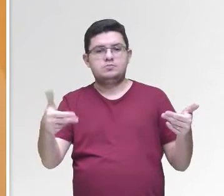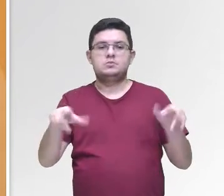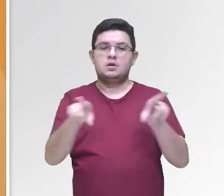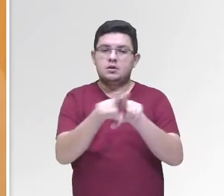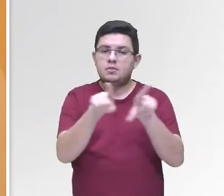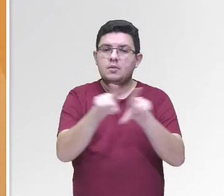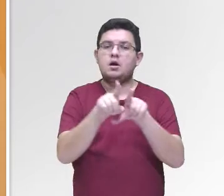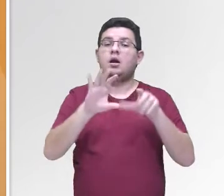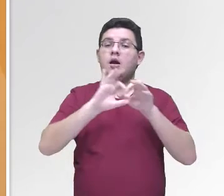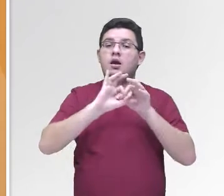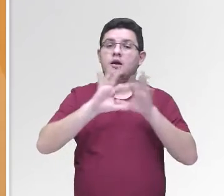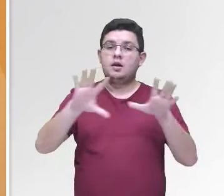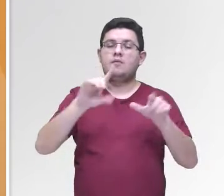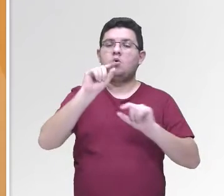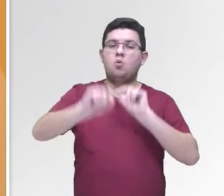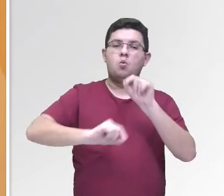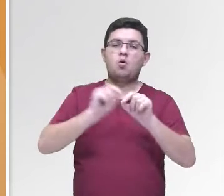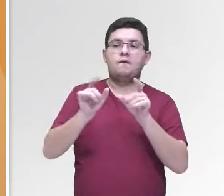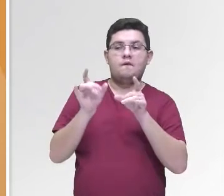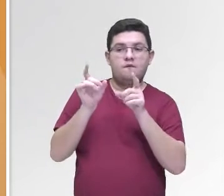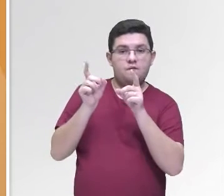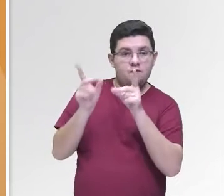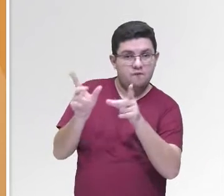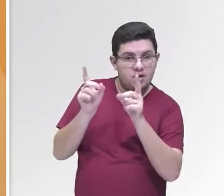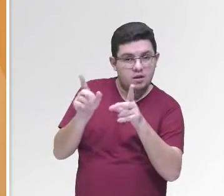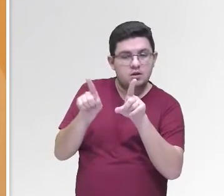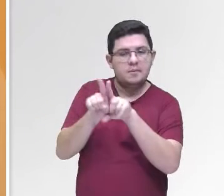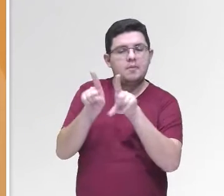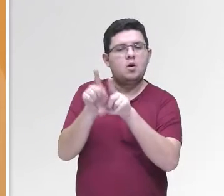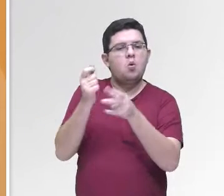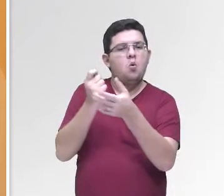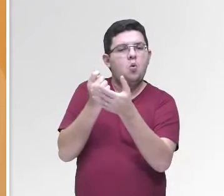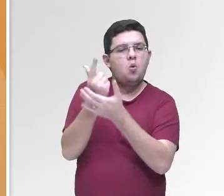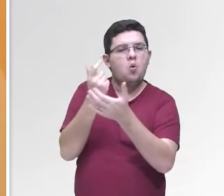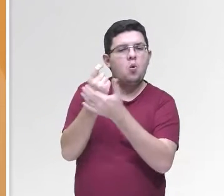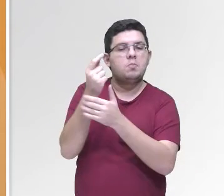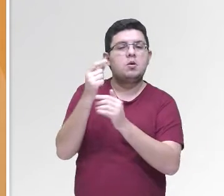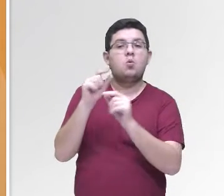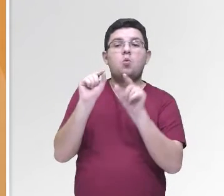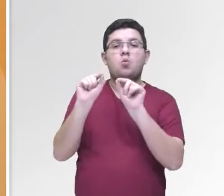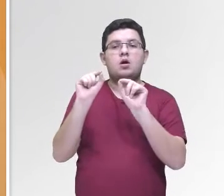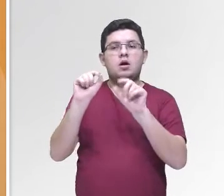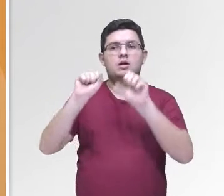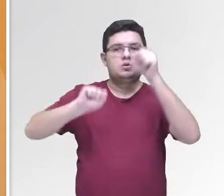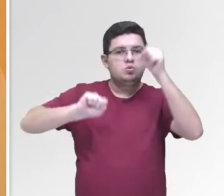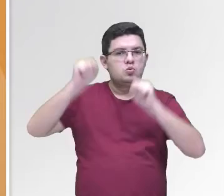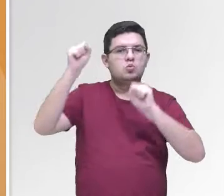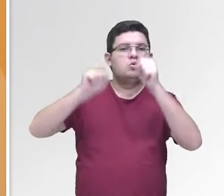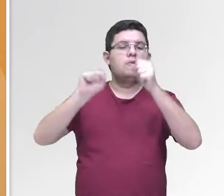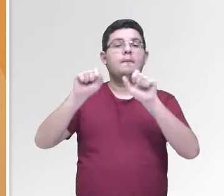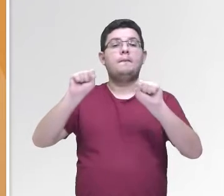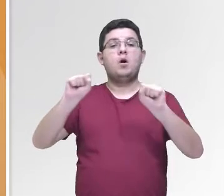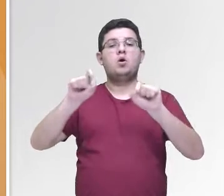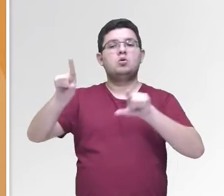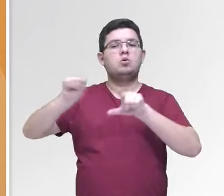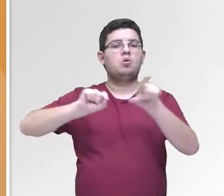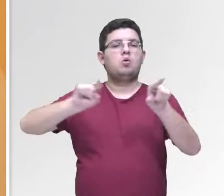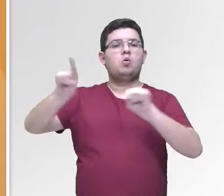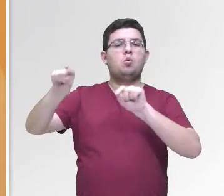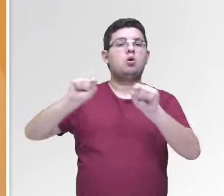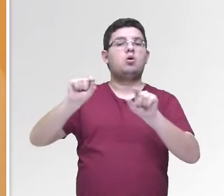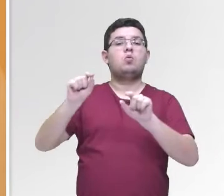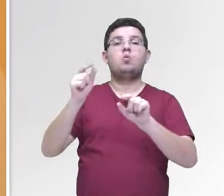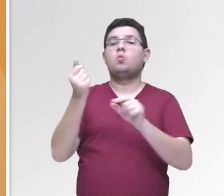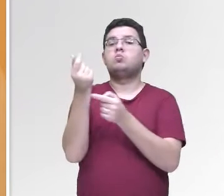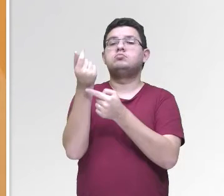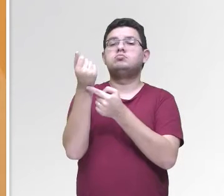a liberdade do comércio, né, e da indústria de colocar o preço que acharem viável